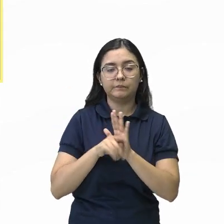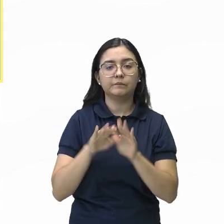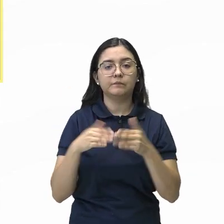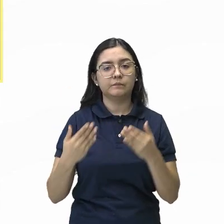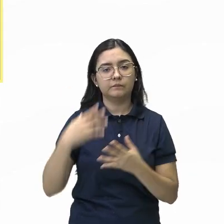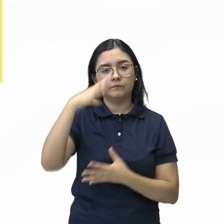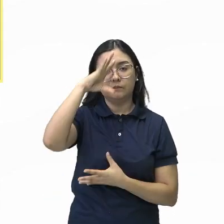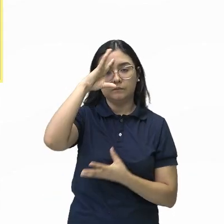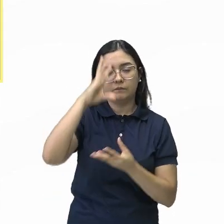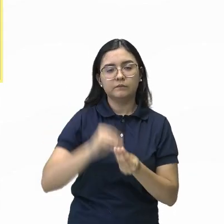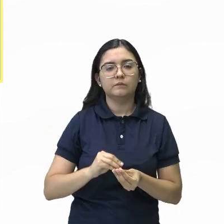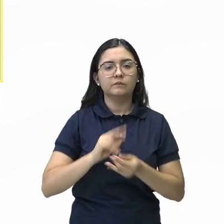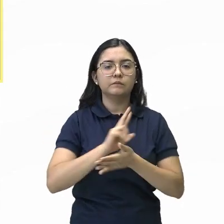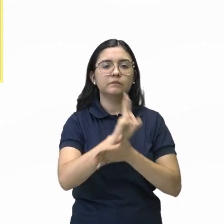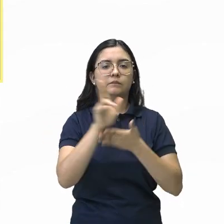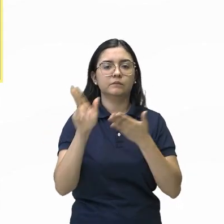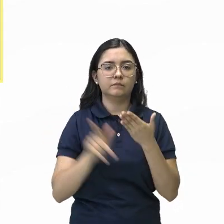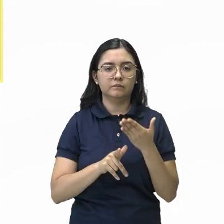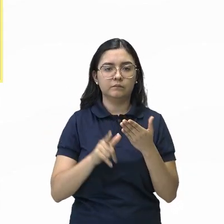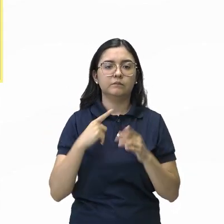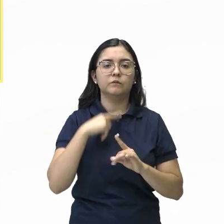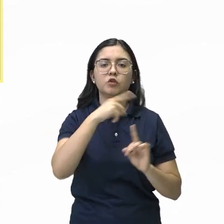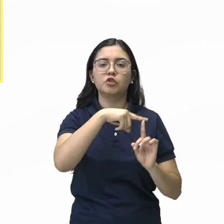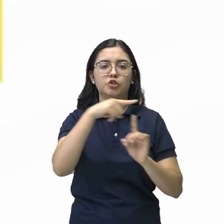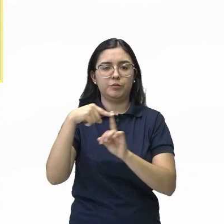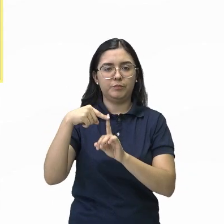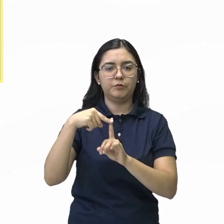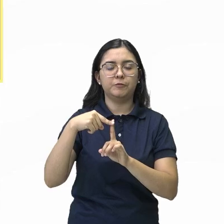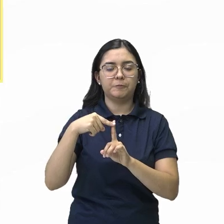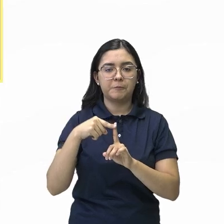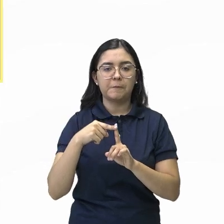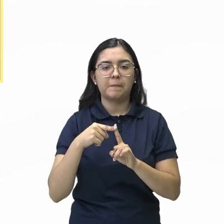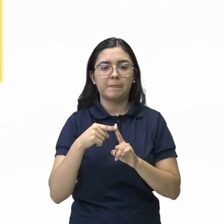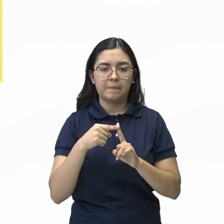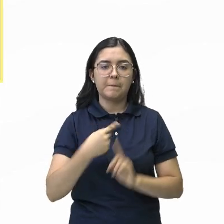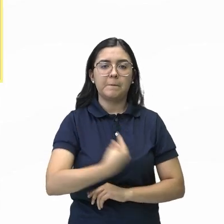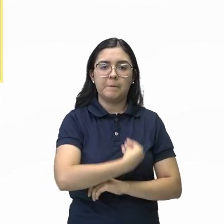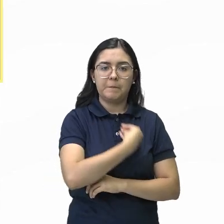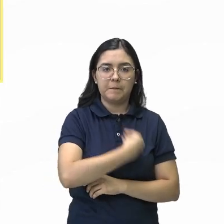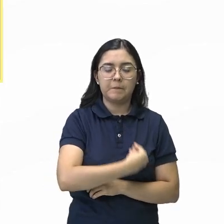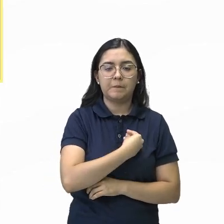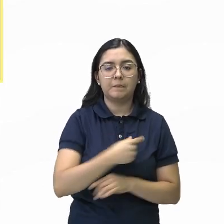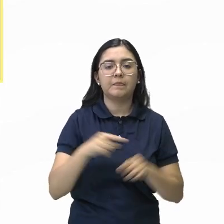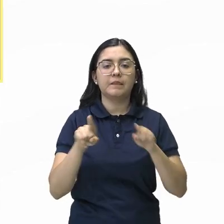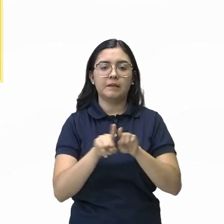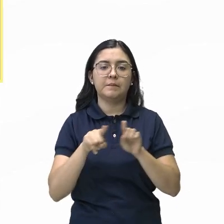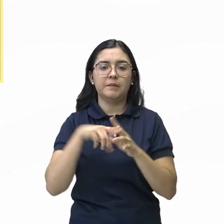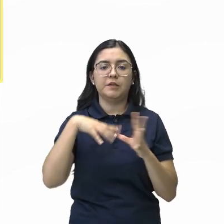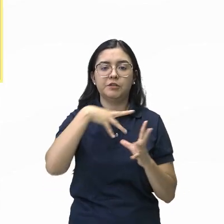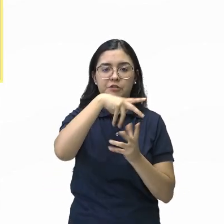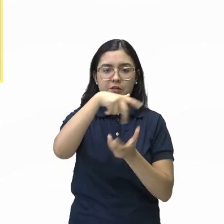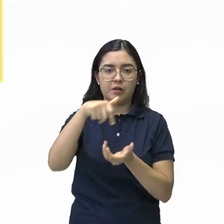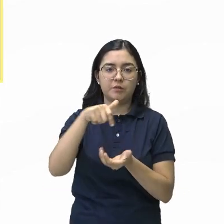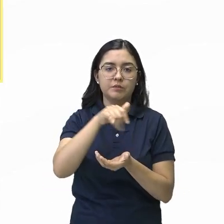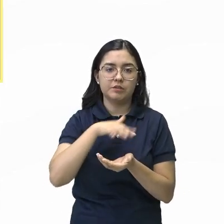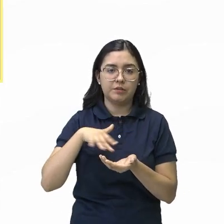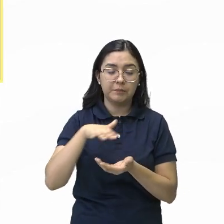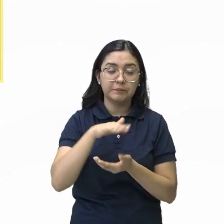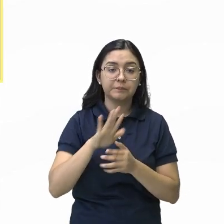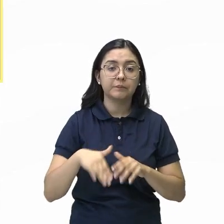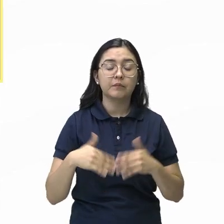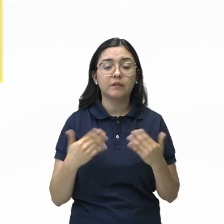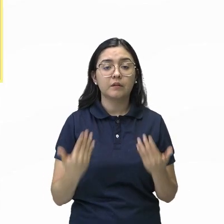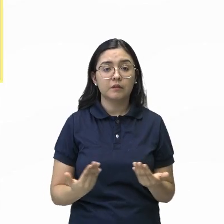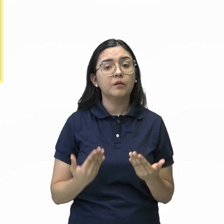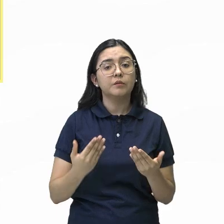a diversidade dentro de espécies, entre espécies e de ecossistemas, tá? Então, a gente está